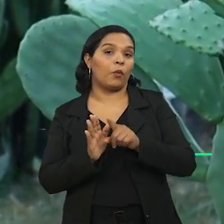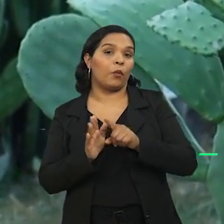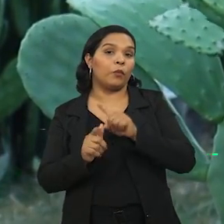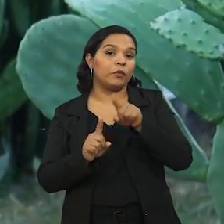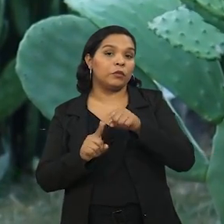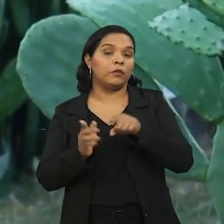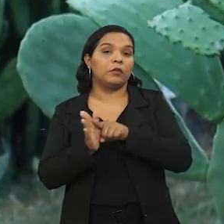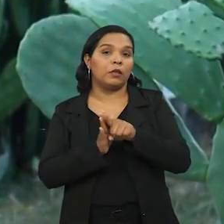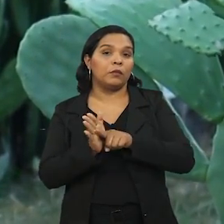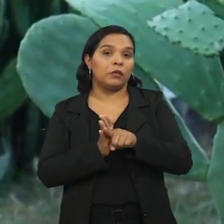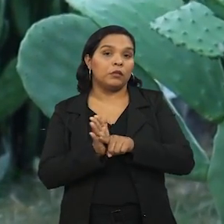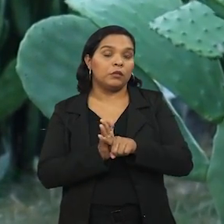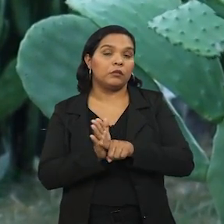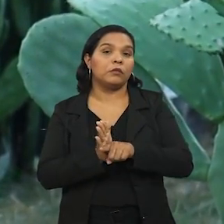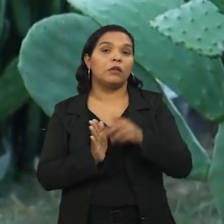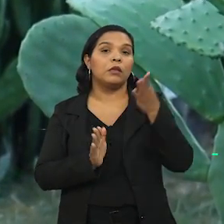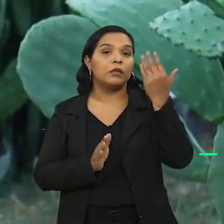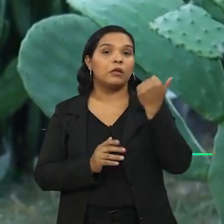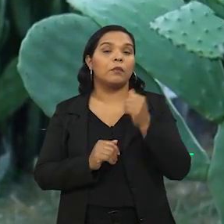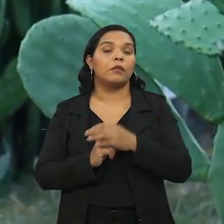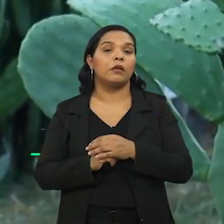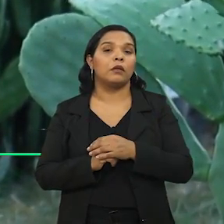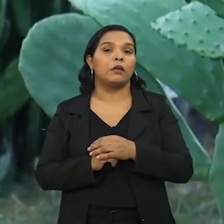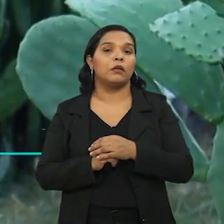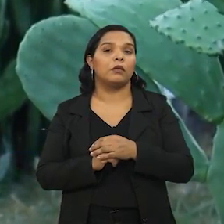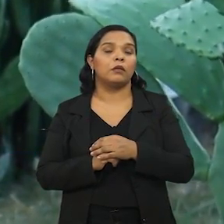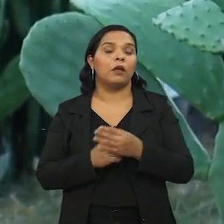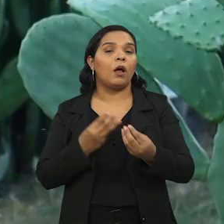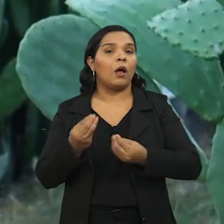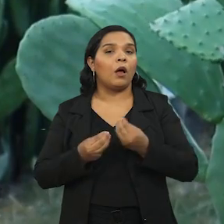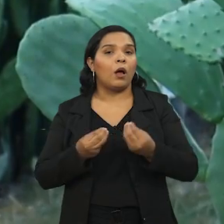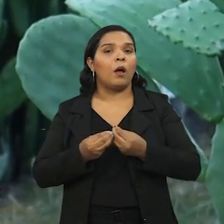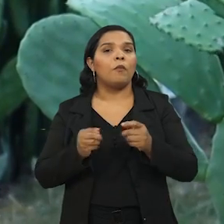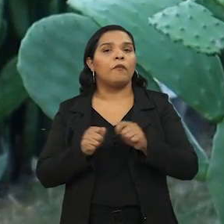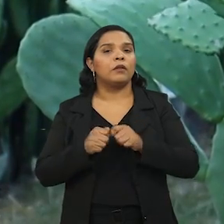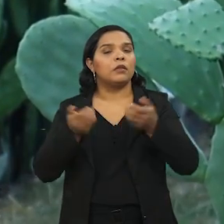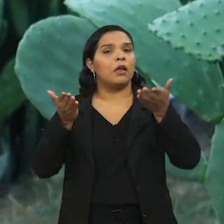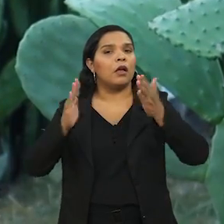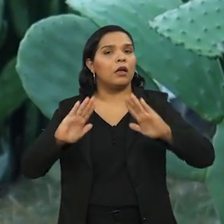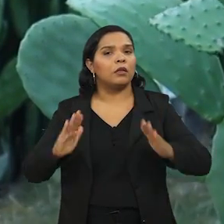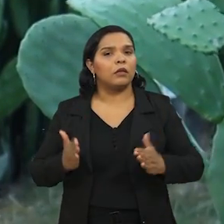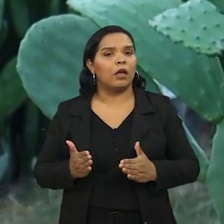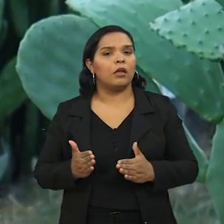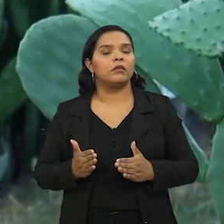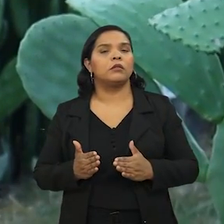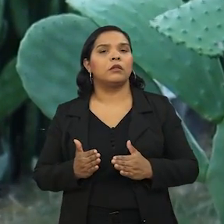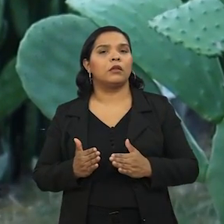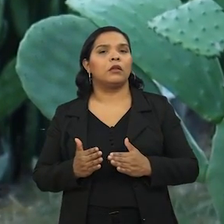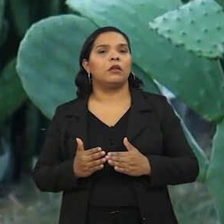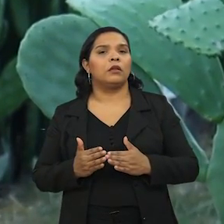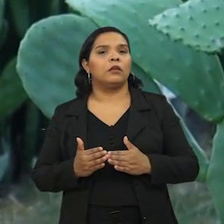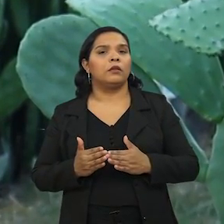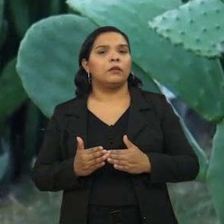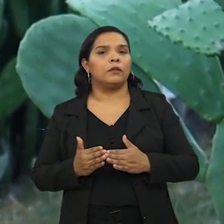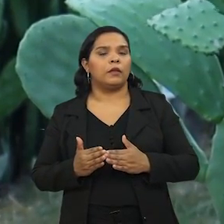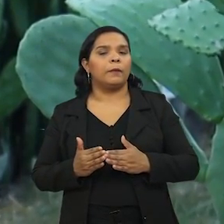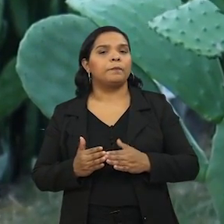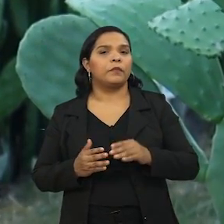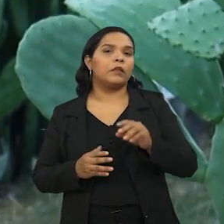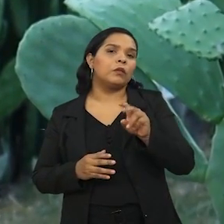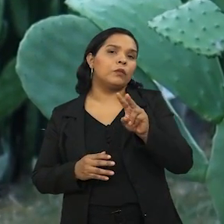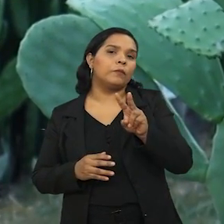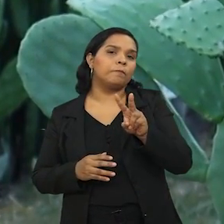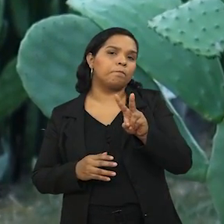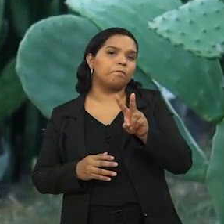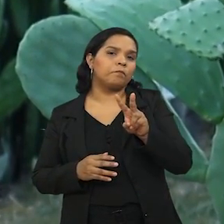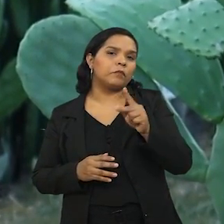cladódio e o estágio fenológico desse cladódio para fazer análise do tecido, para